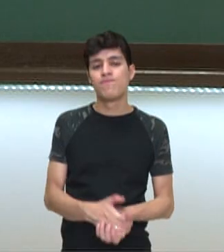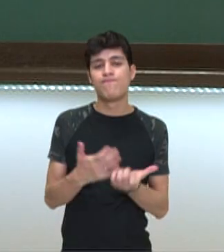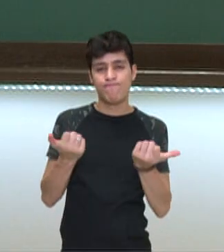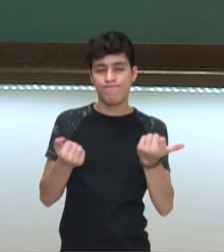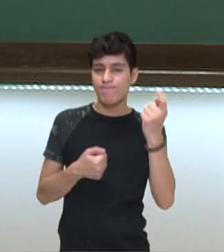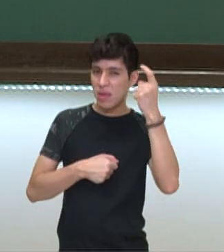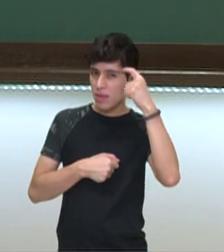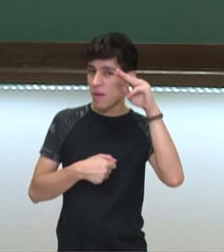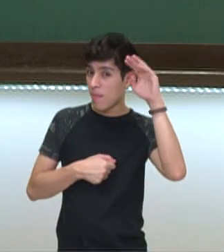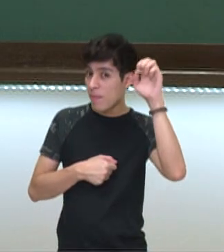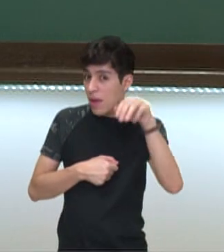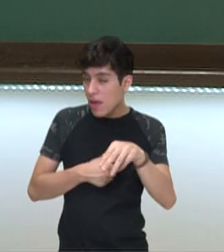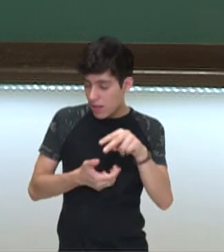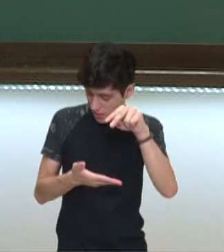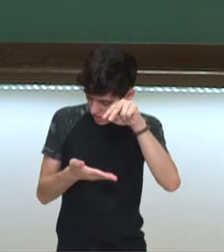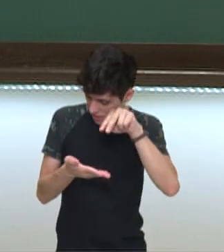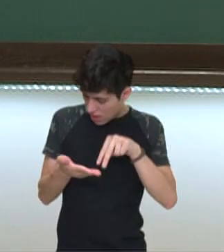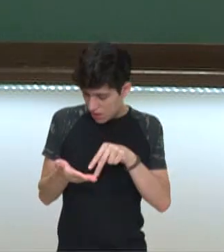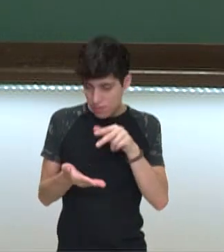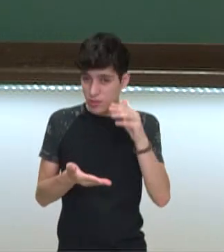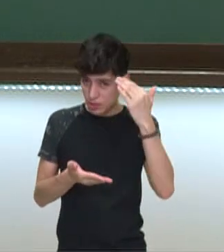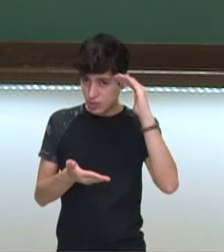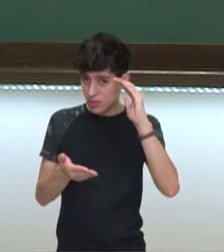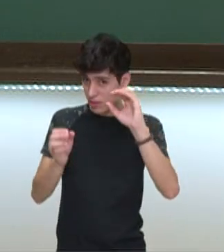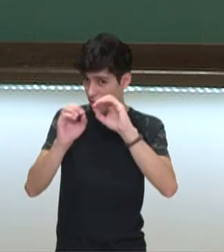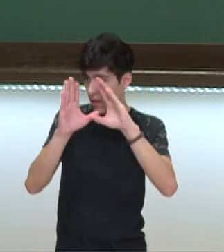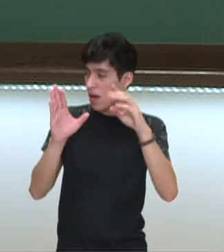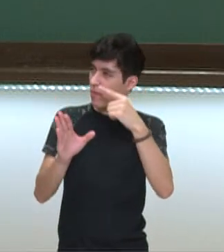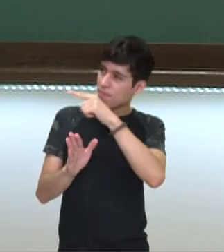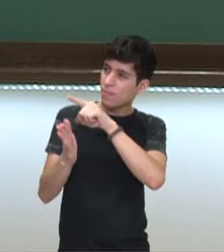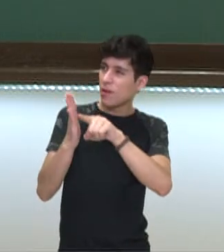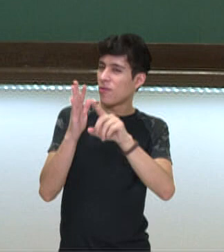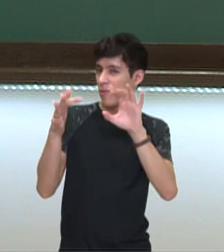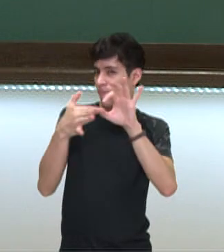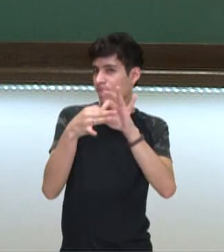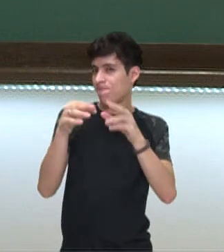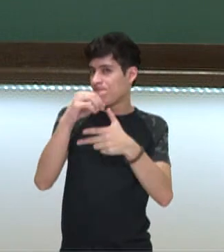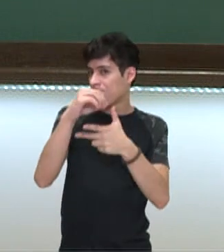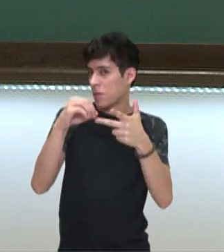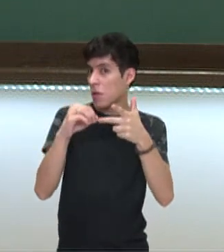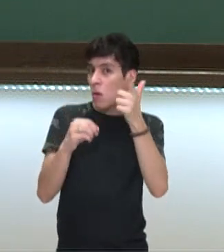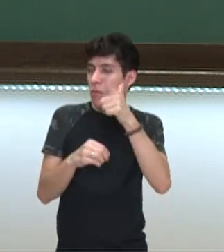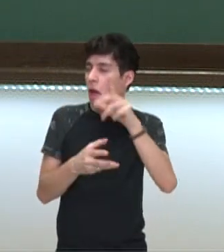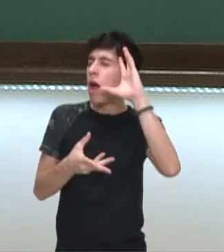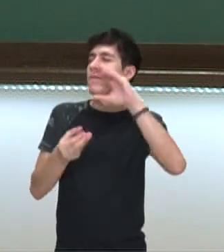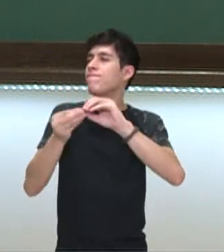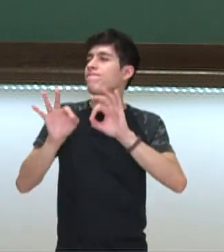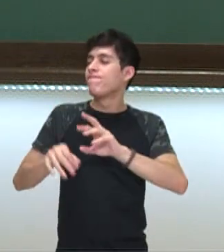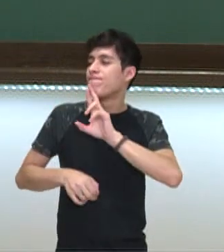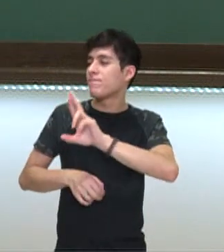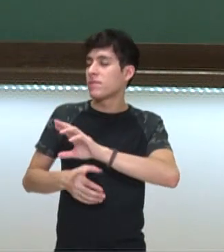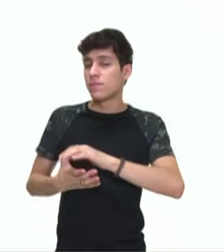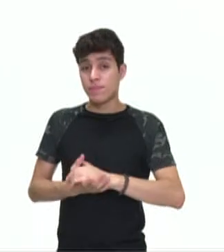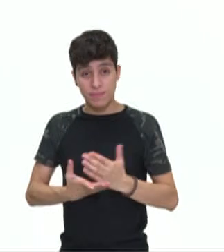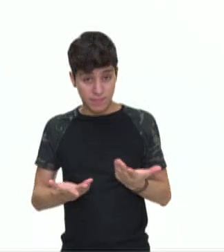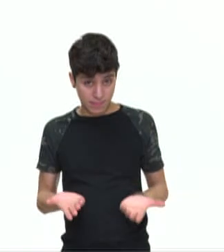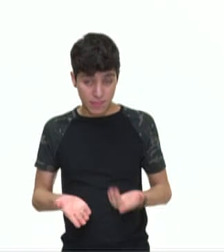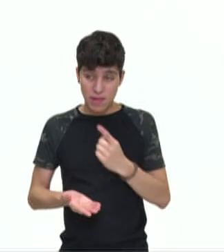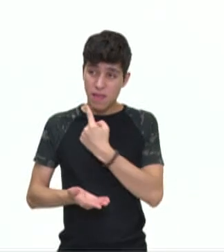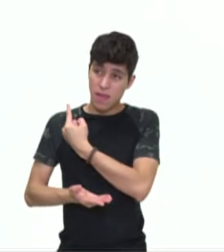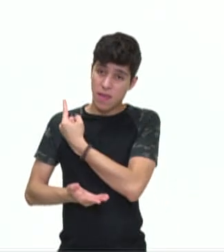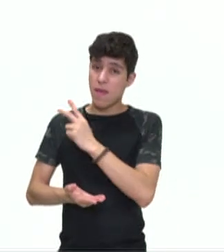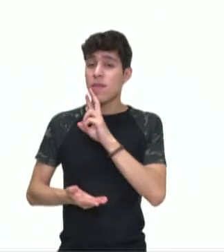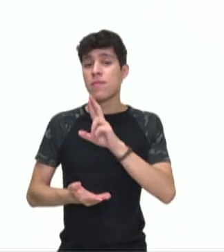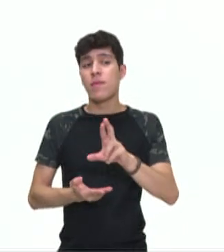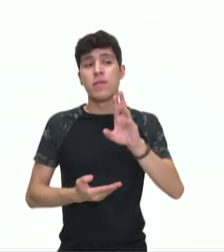Pensaram bem, leram o textinho com atenção, questão de Enem, conseguiram chegar a uma conclusão? A resposta correta desse exercício era